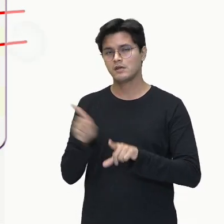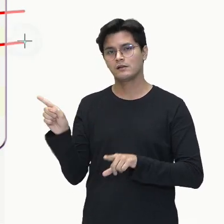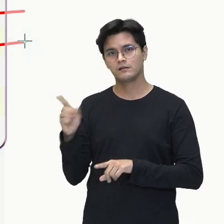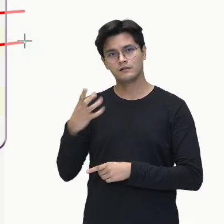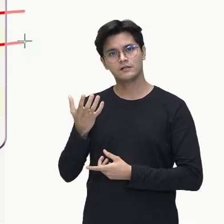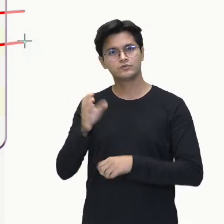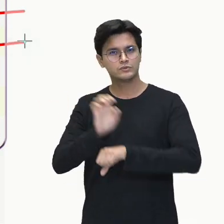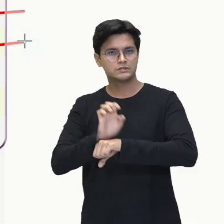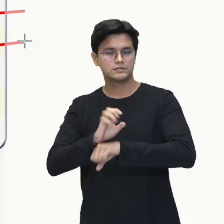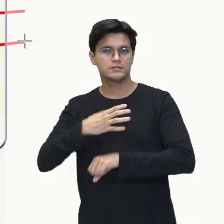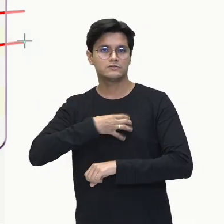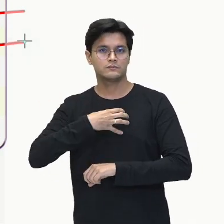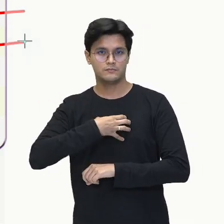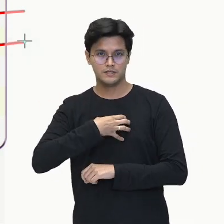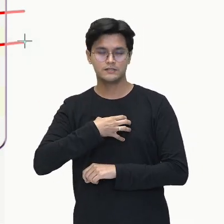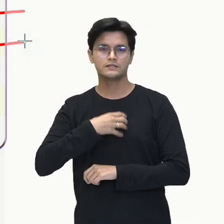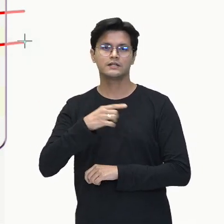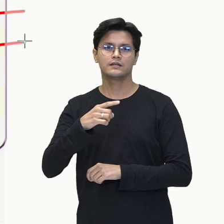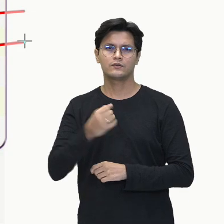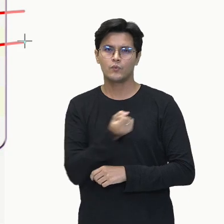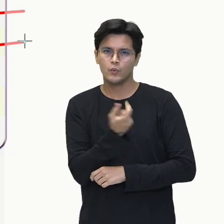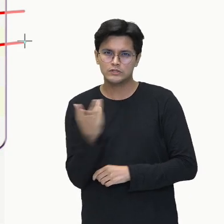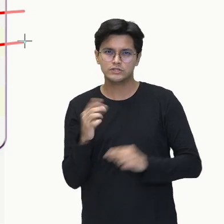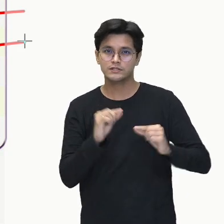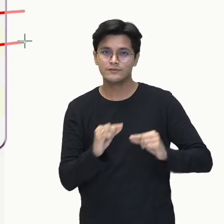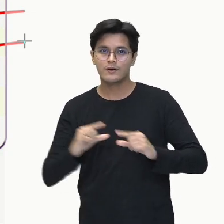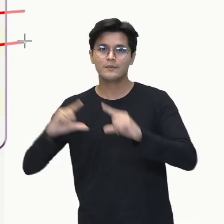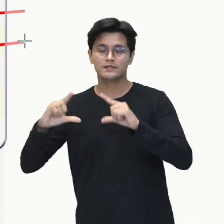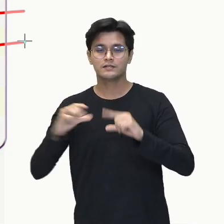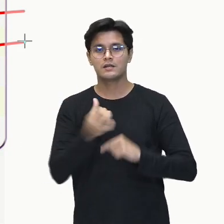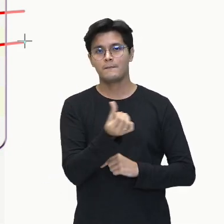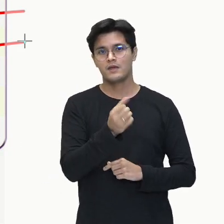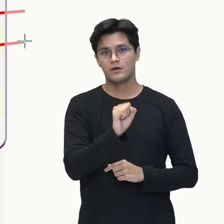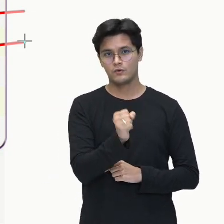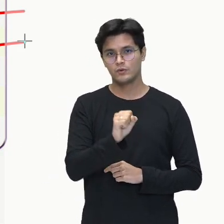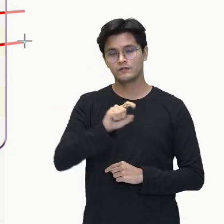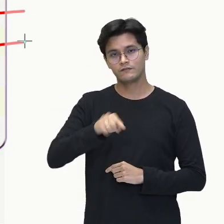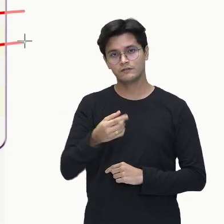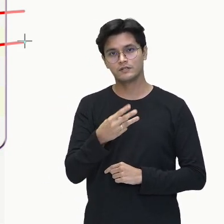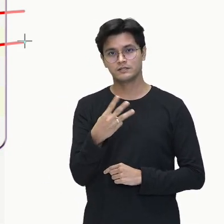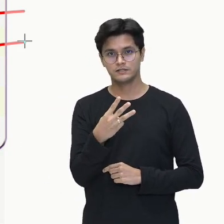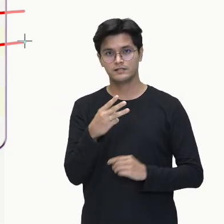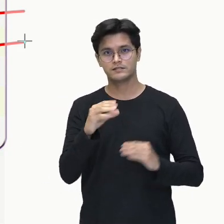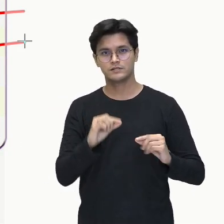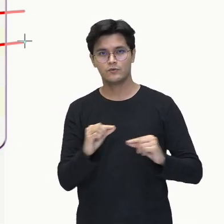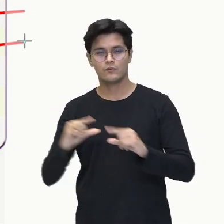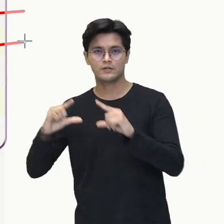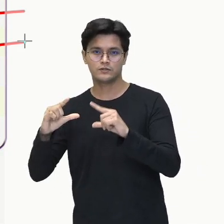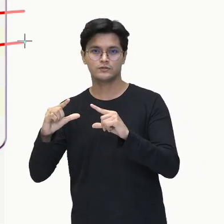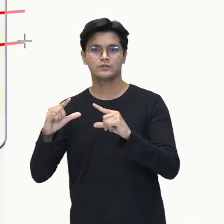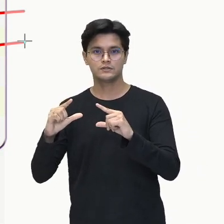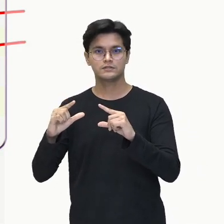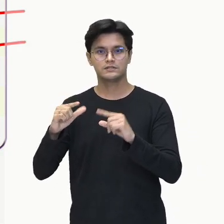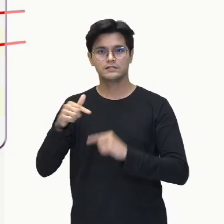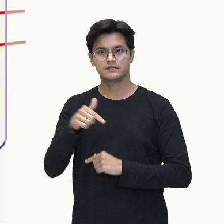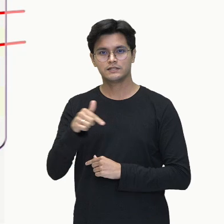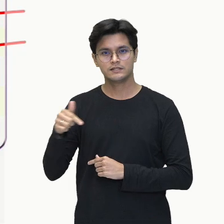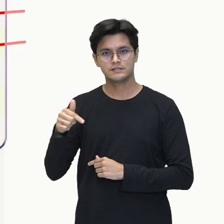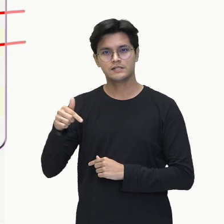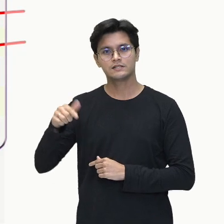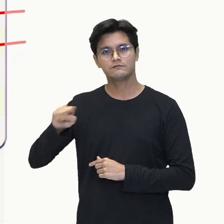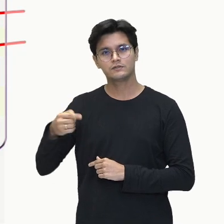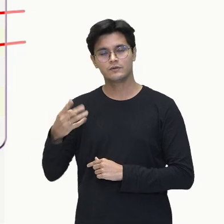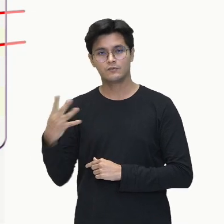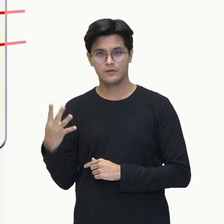acréscimo na violência de 2022 para 23, de 68,3 para 74,4. Maranguape, no